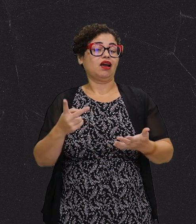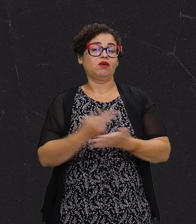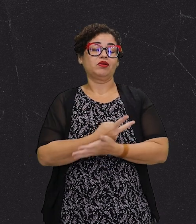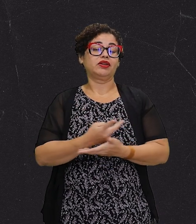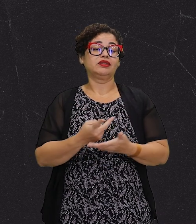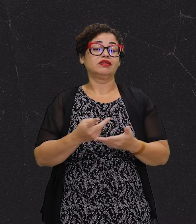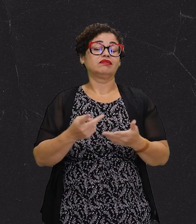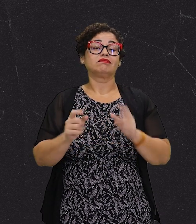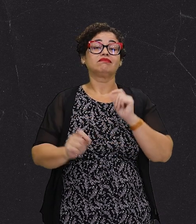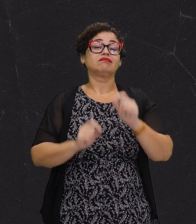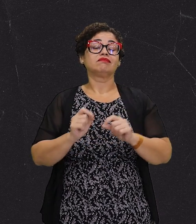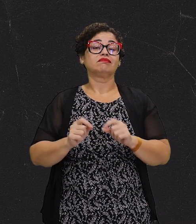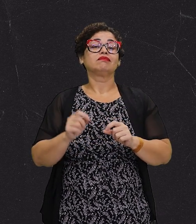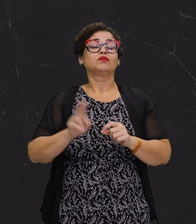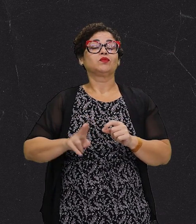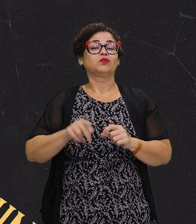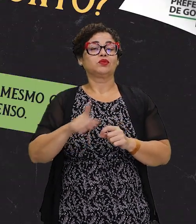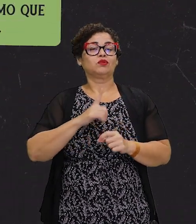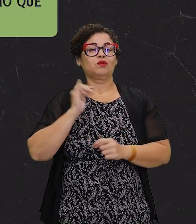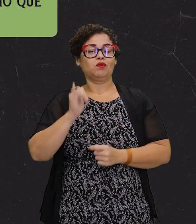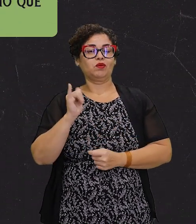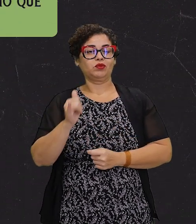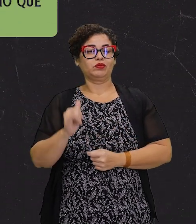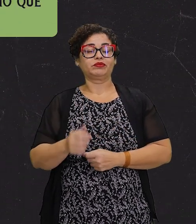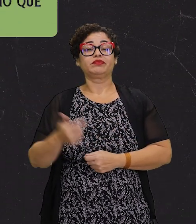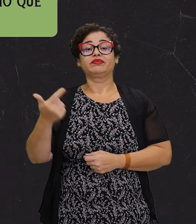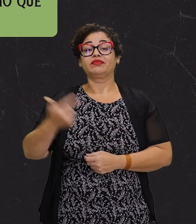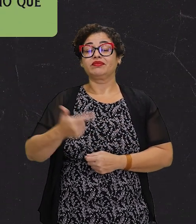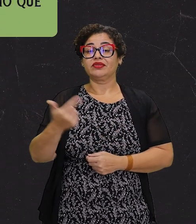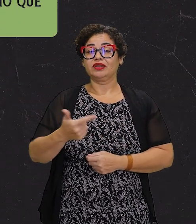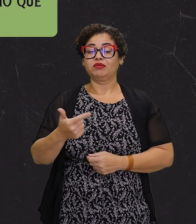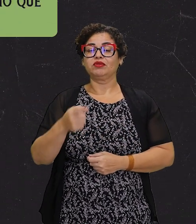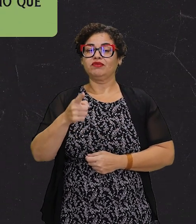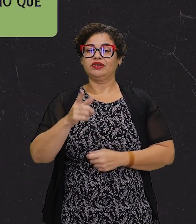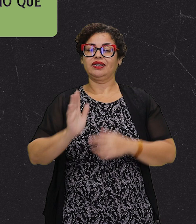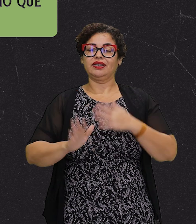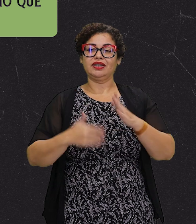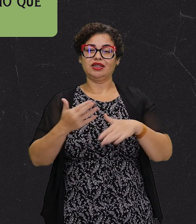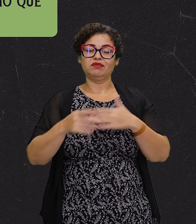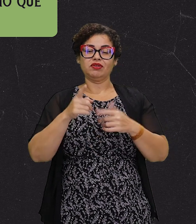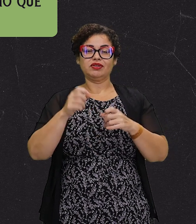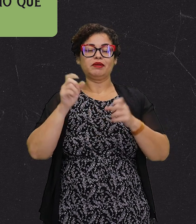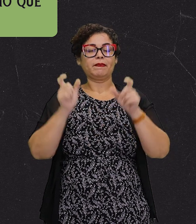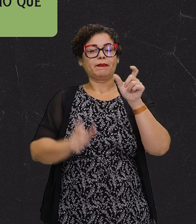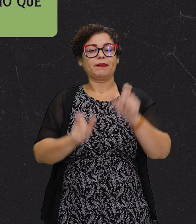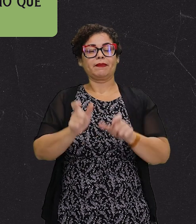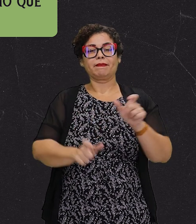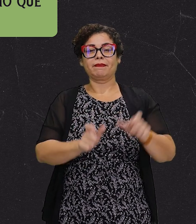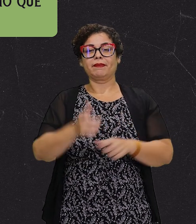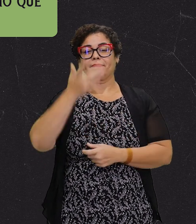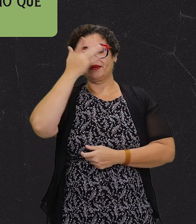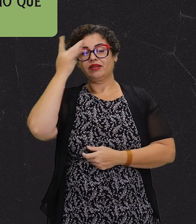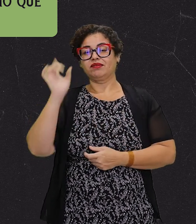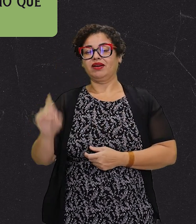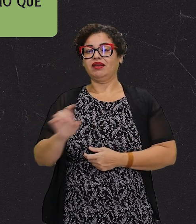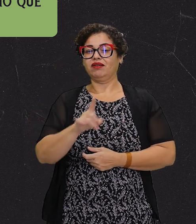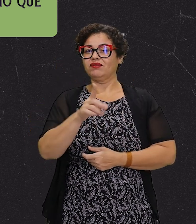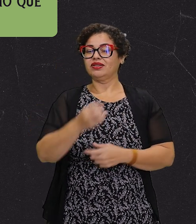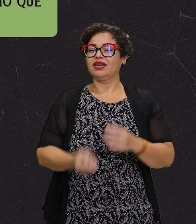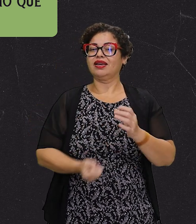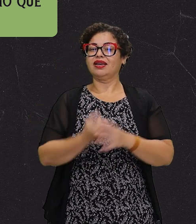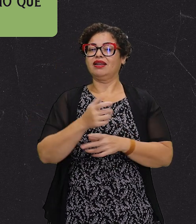natureza compacta do conto. Segundo, desenvolva seus personagens.